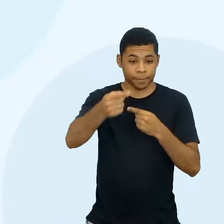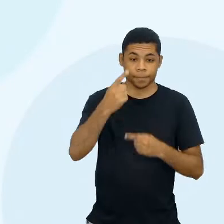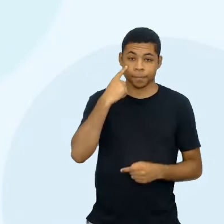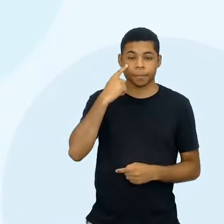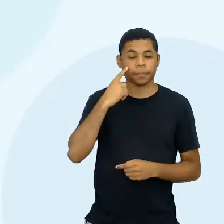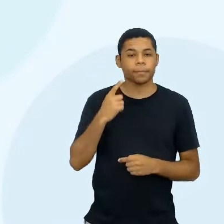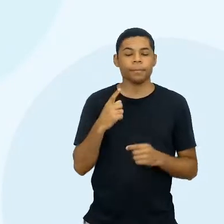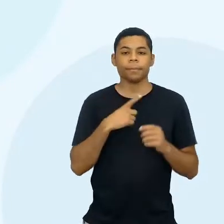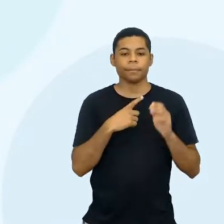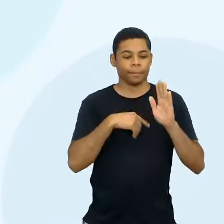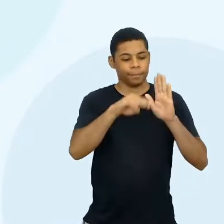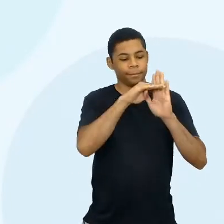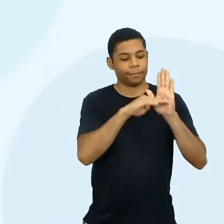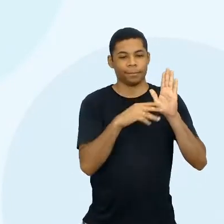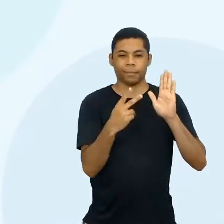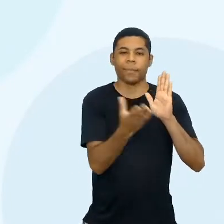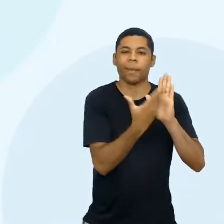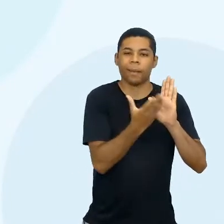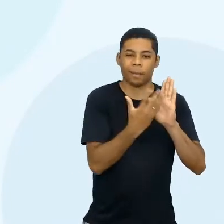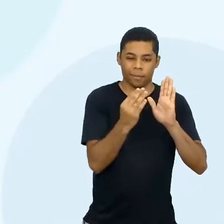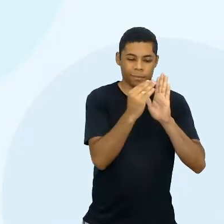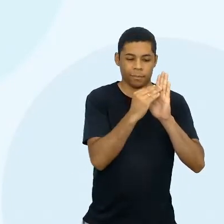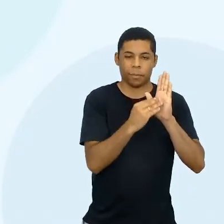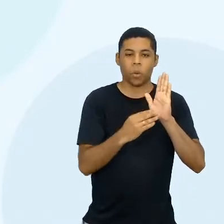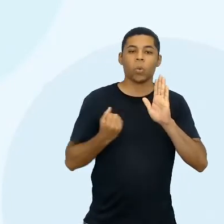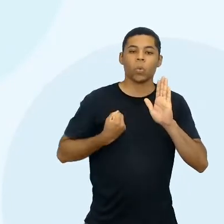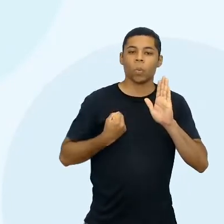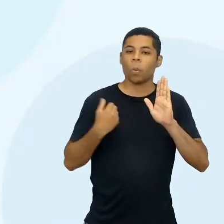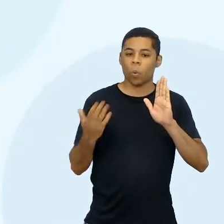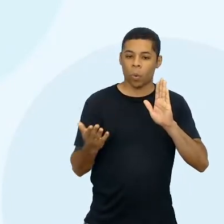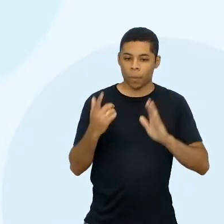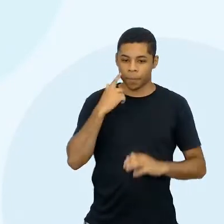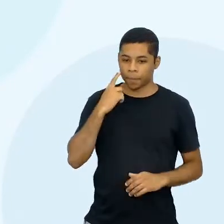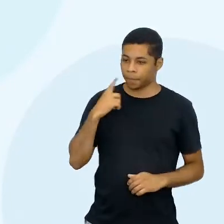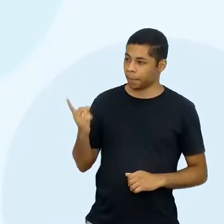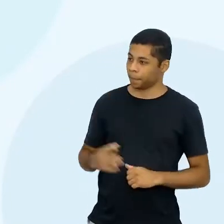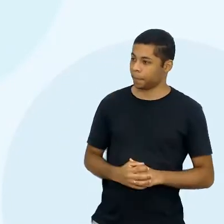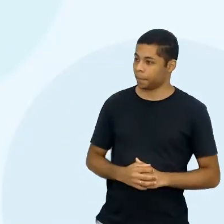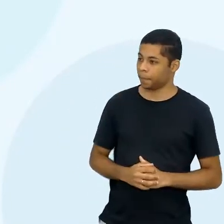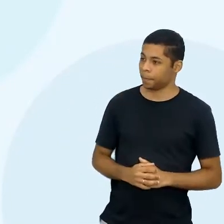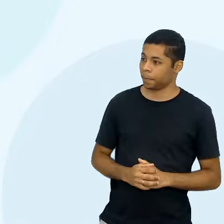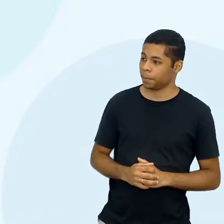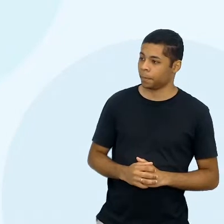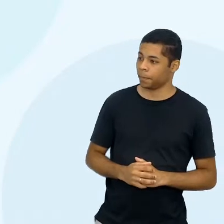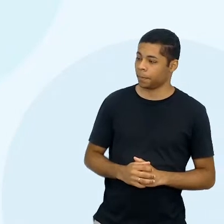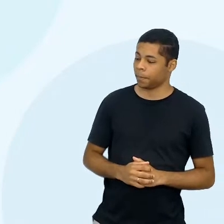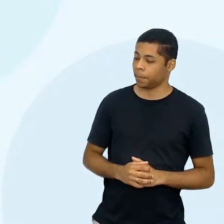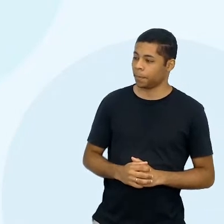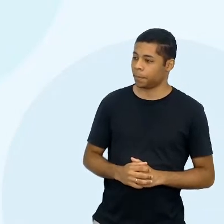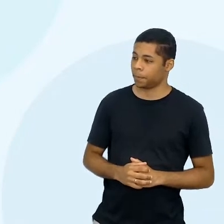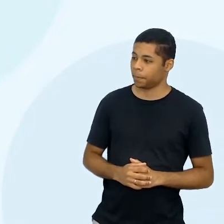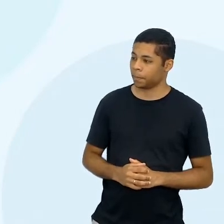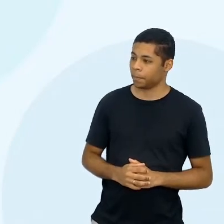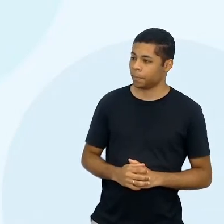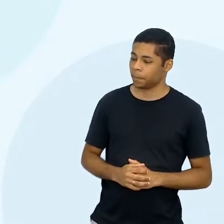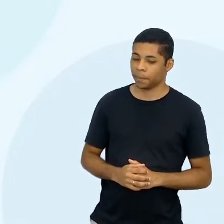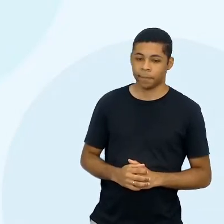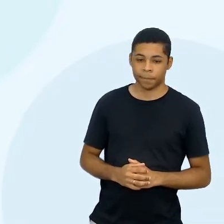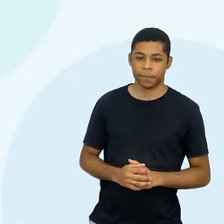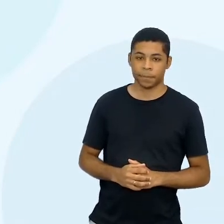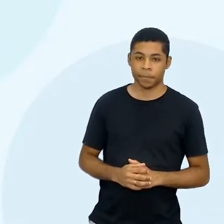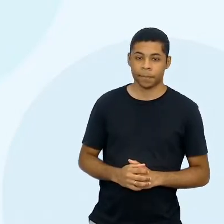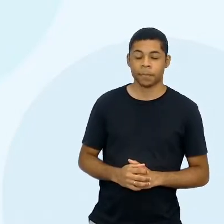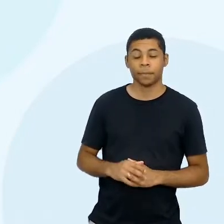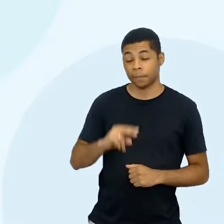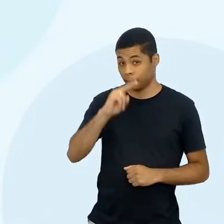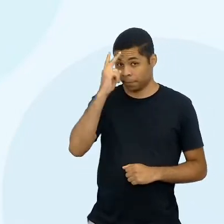habilidades, tá aí para vocês aí na tela. Essas habilidades são as habilidades dos eixos estruturantes. Lembrando que a